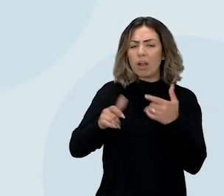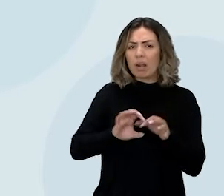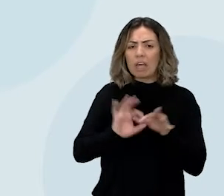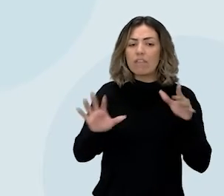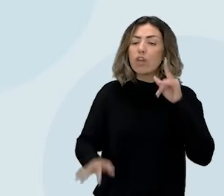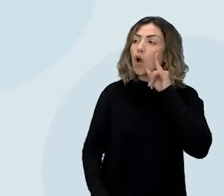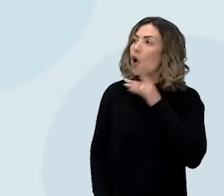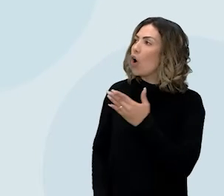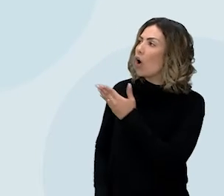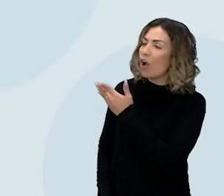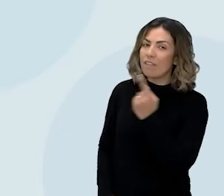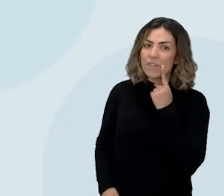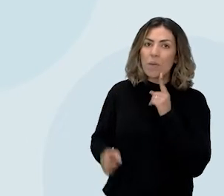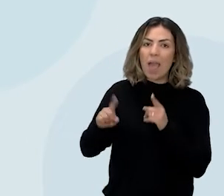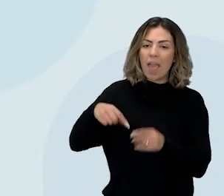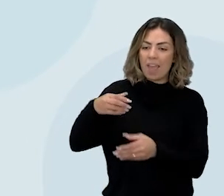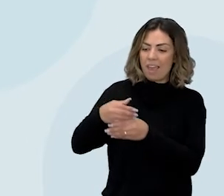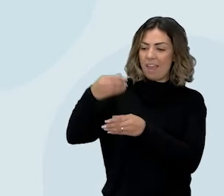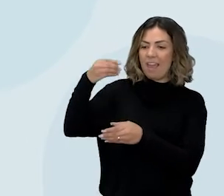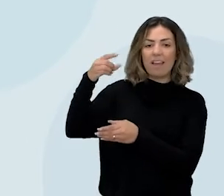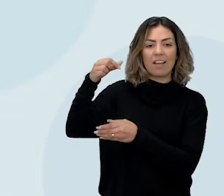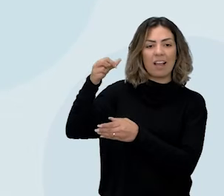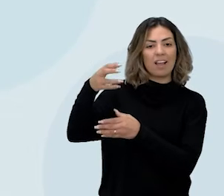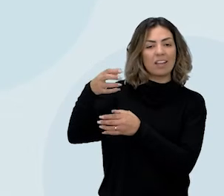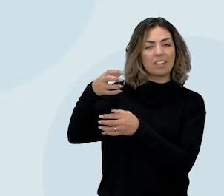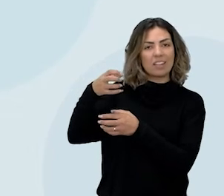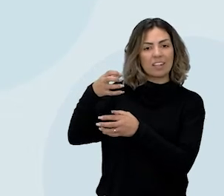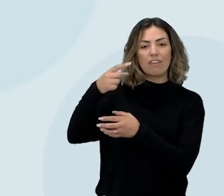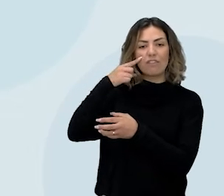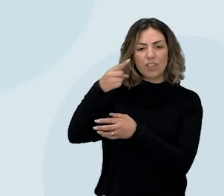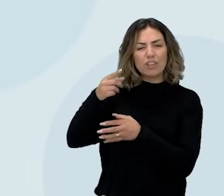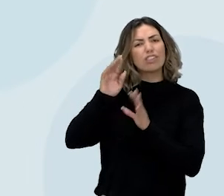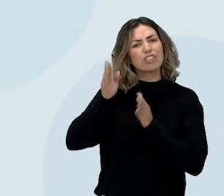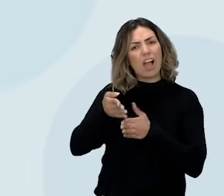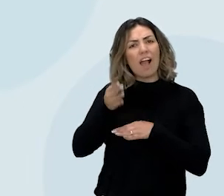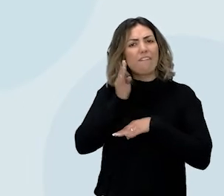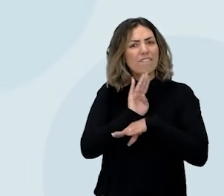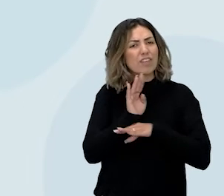lâmpada de Moser, né? Que a gente já viu o videozinho, já teve essa